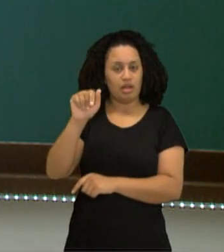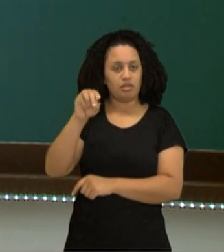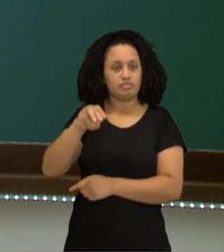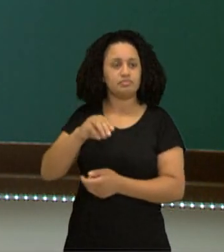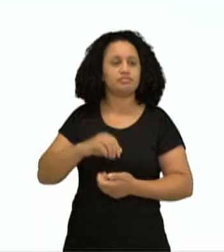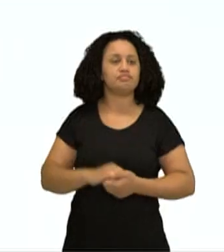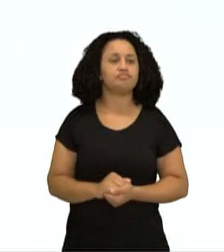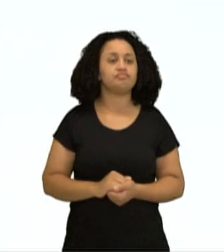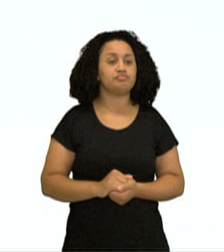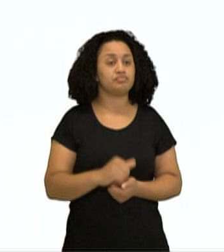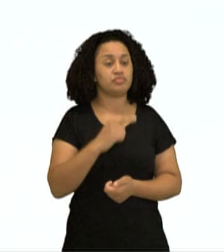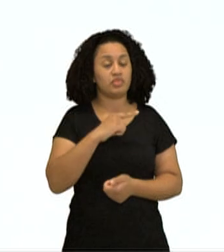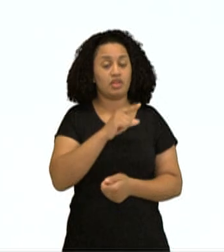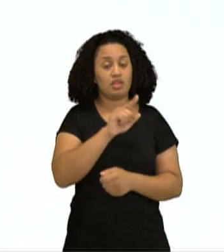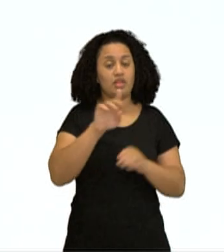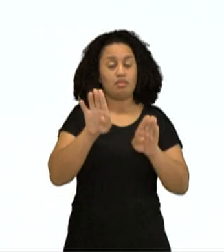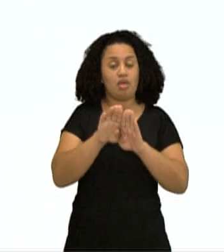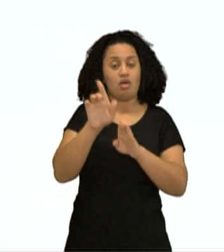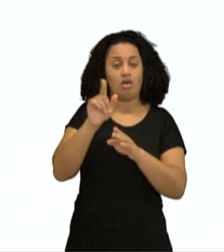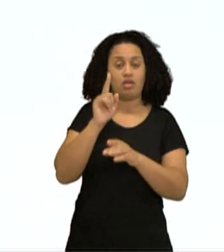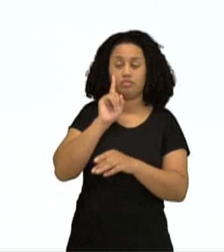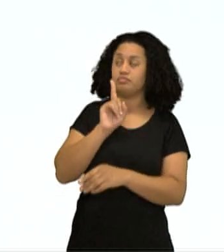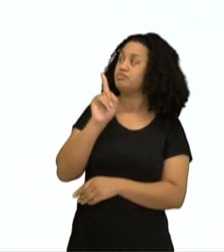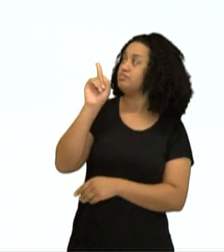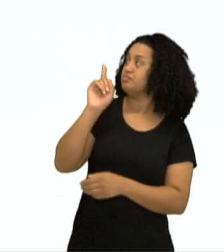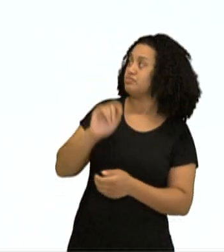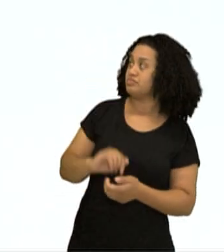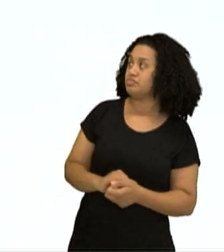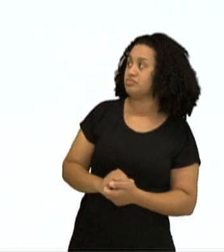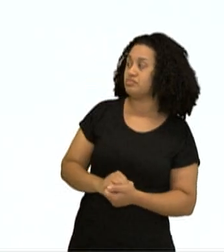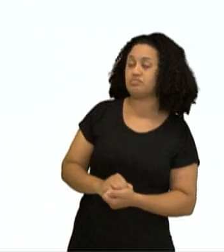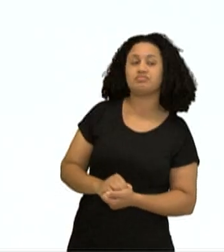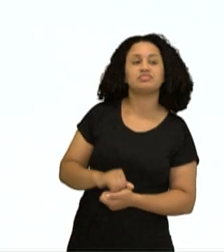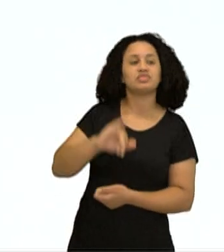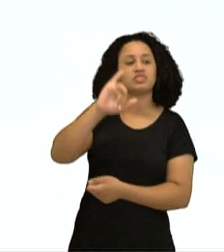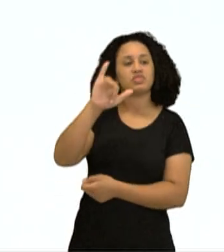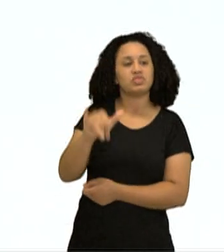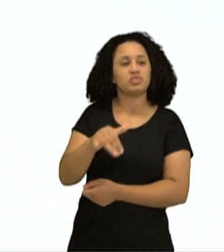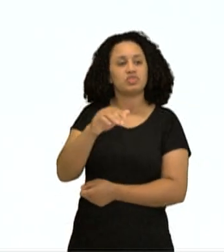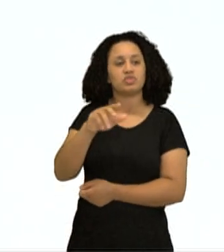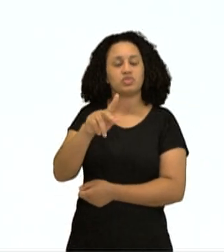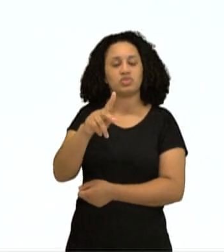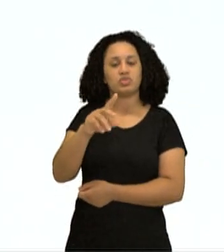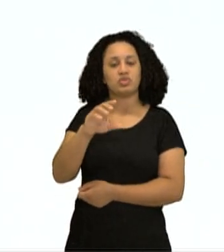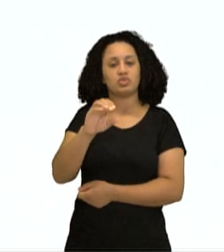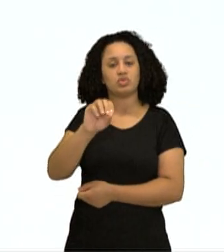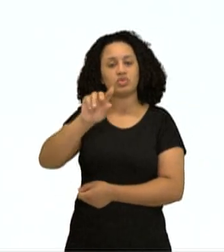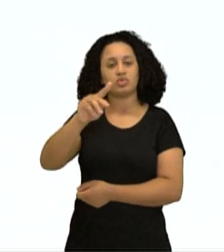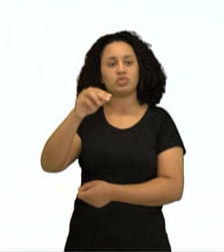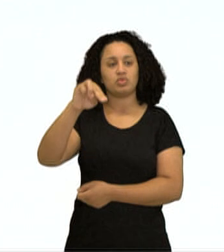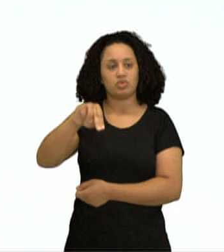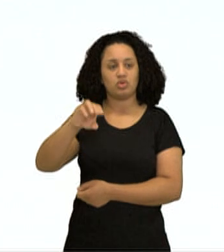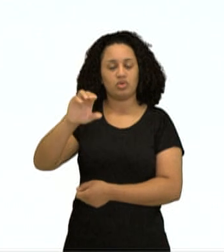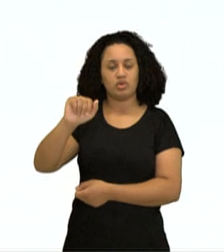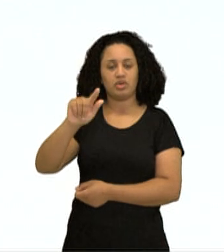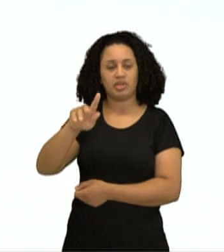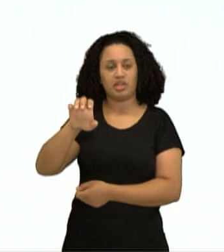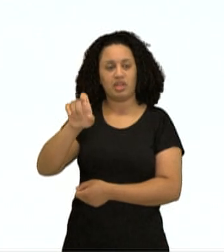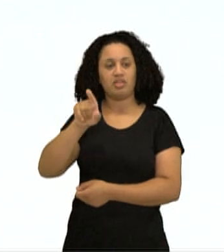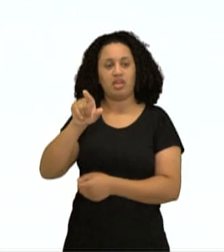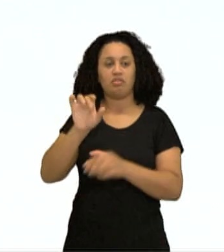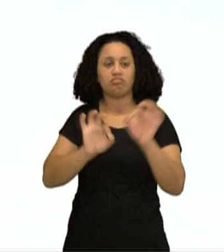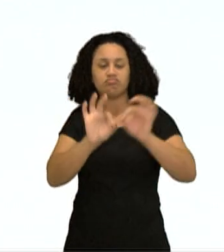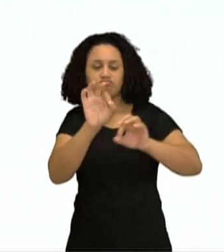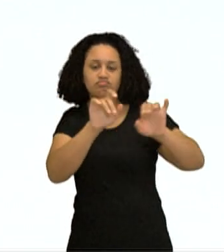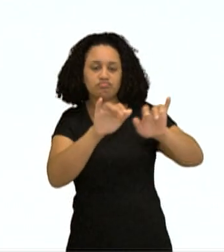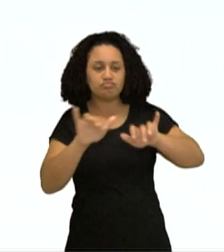Aqui ao lado nós temos o John Cage, preparando um piano. O John Cage, ele é o precursor da música experimental,